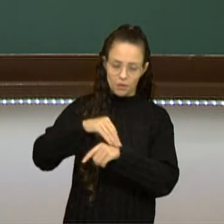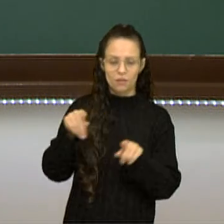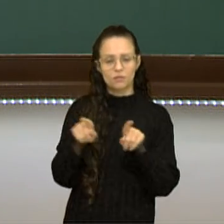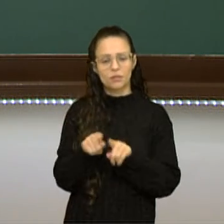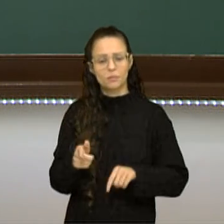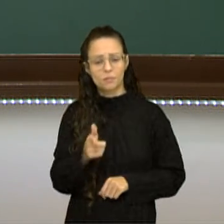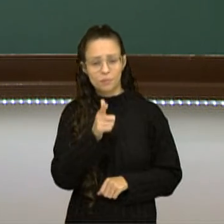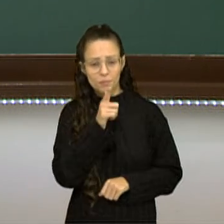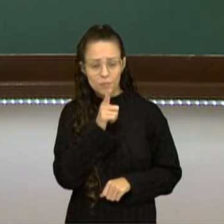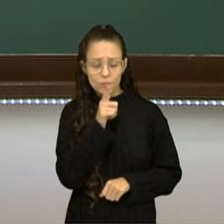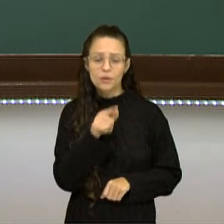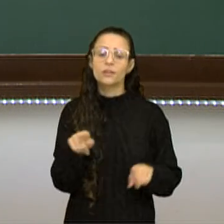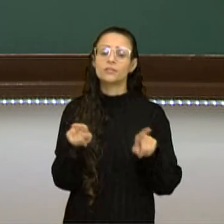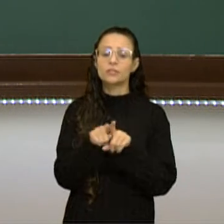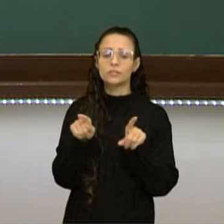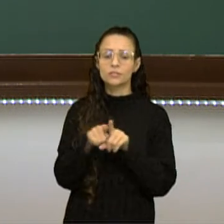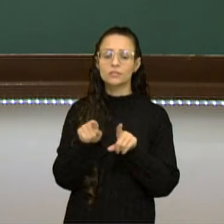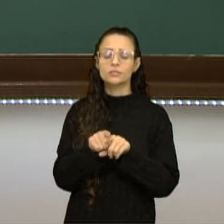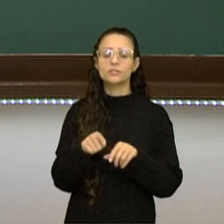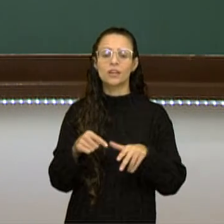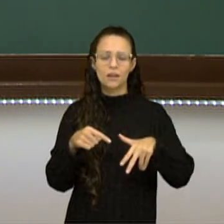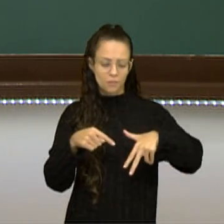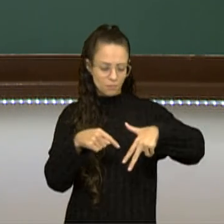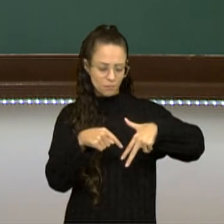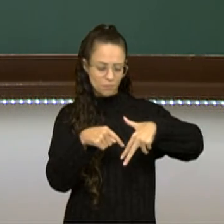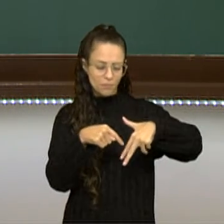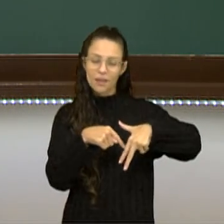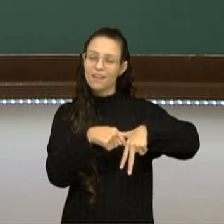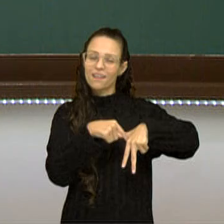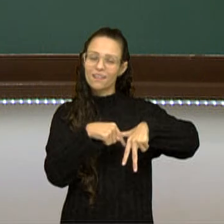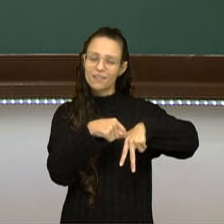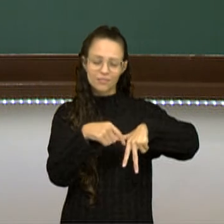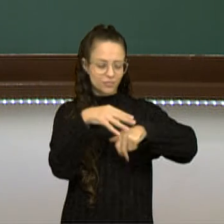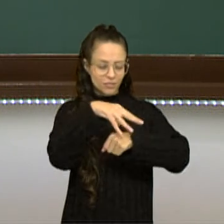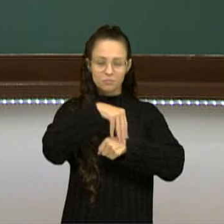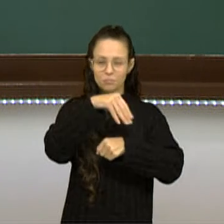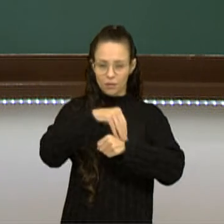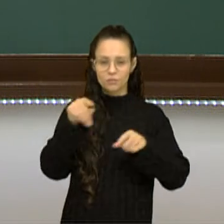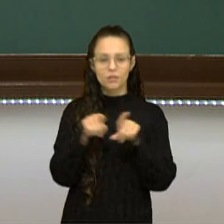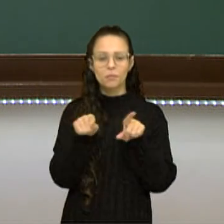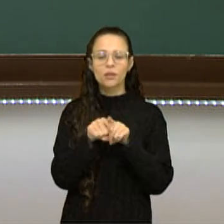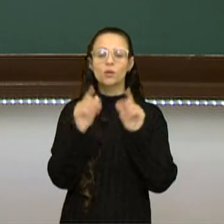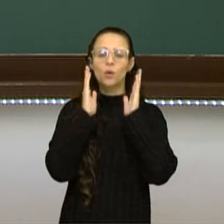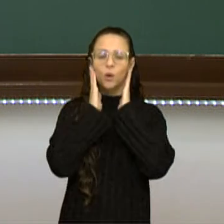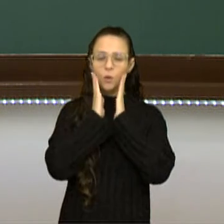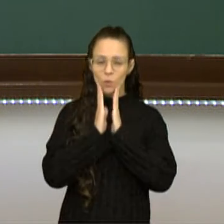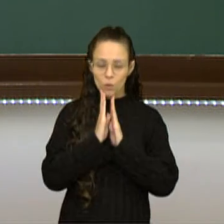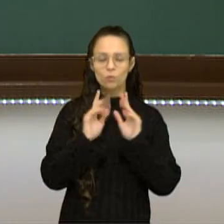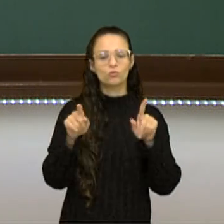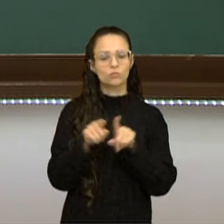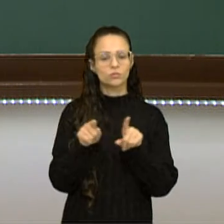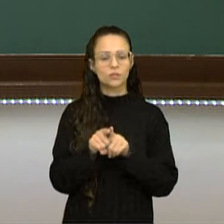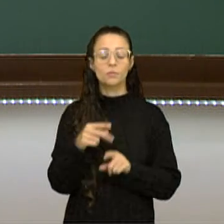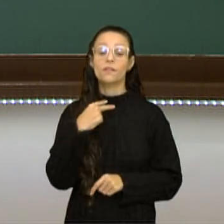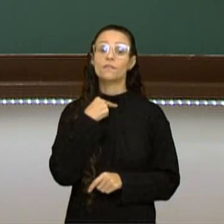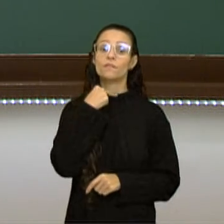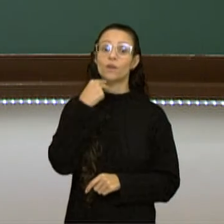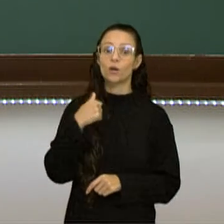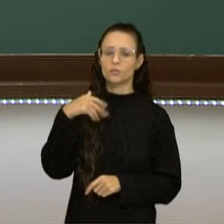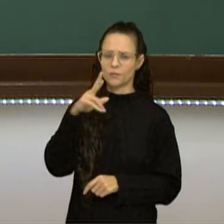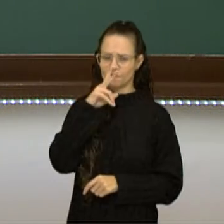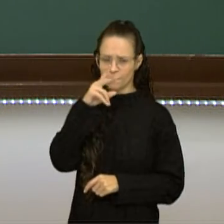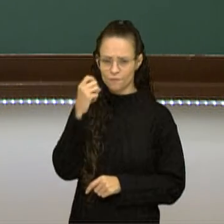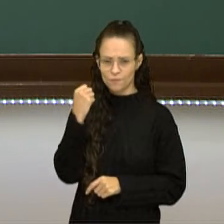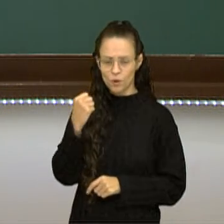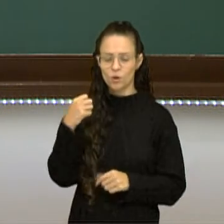regiões pubianas, também na região da axila, do rosto, né, a barba e o bigode, o engrossamento da voz, o